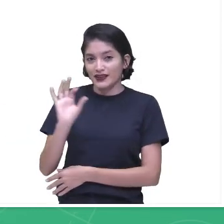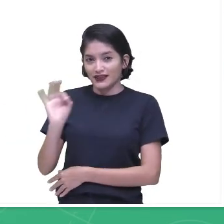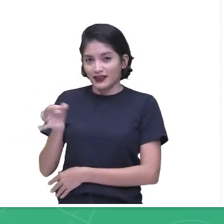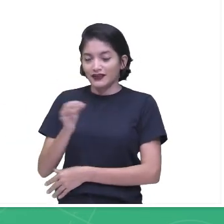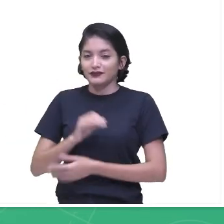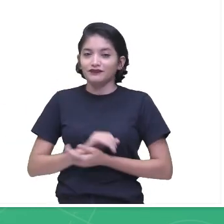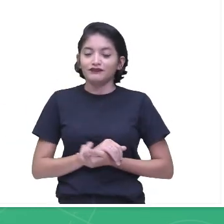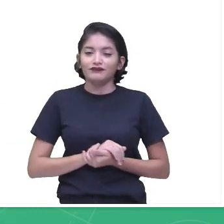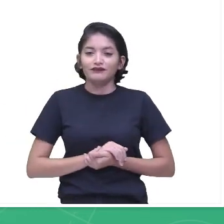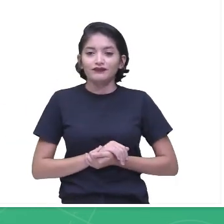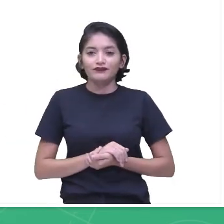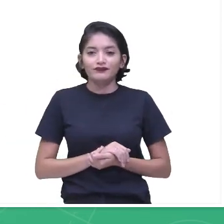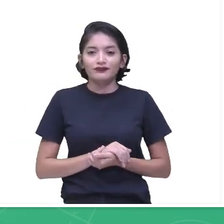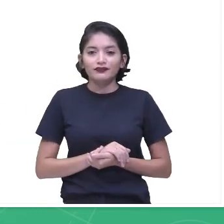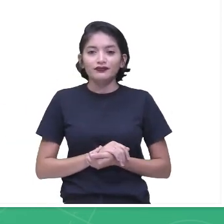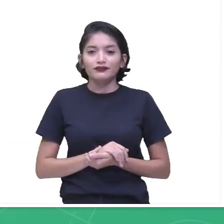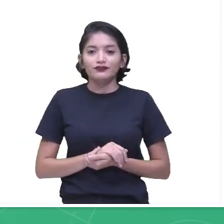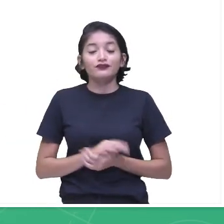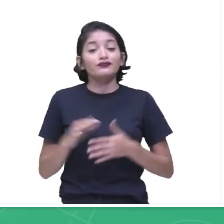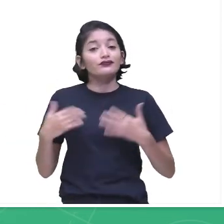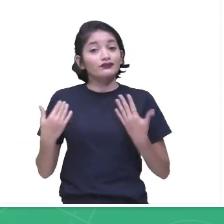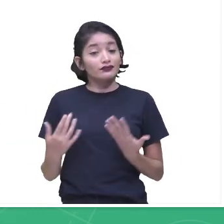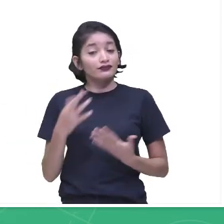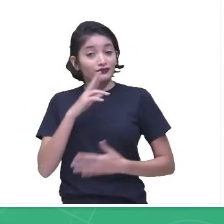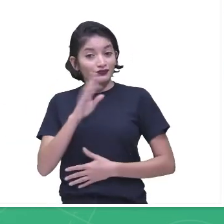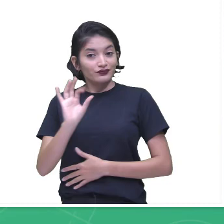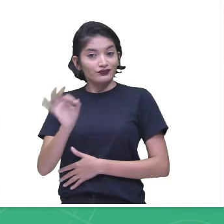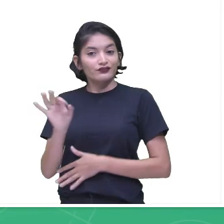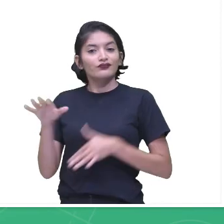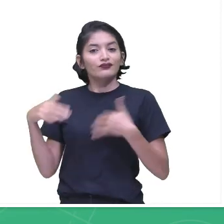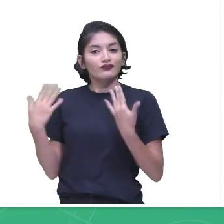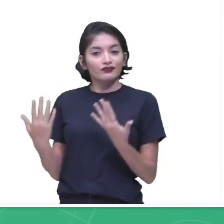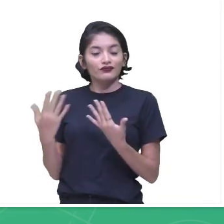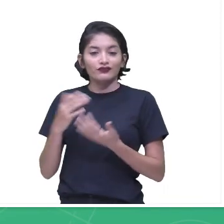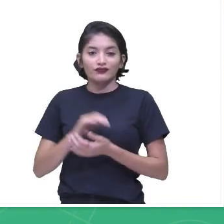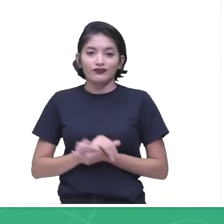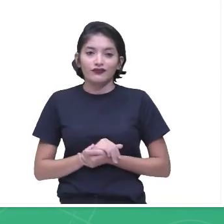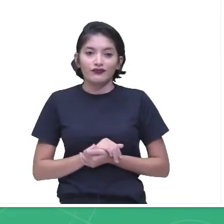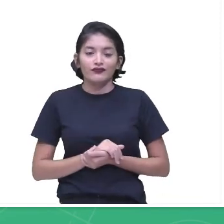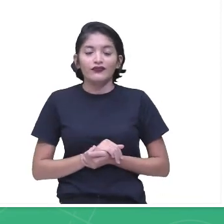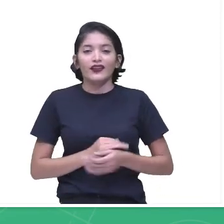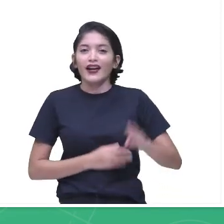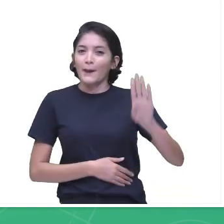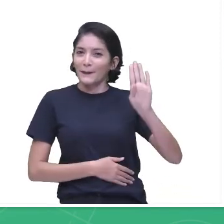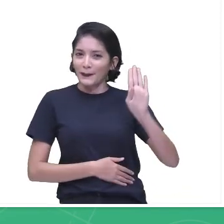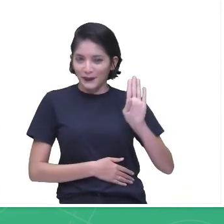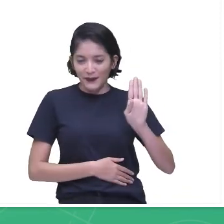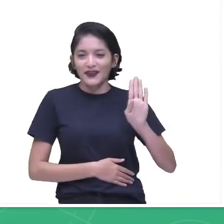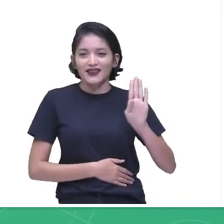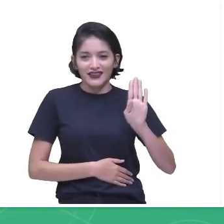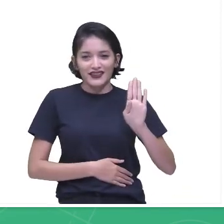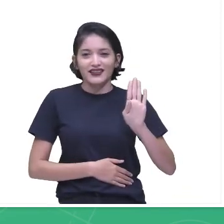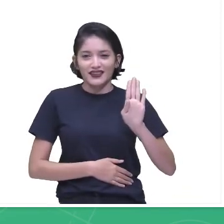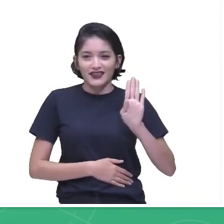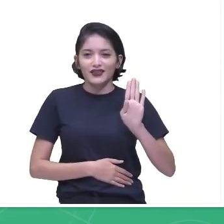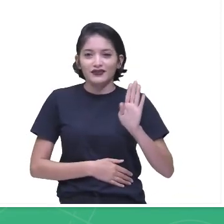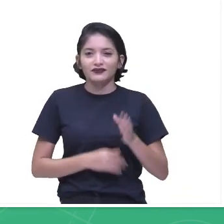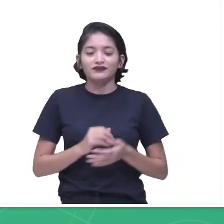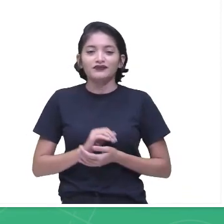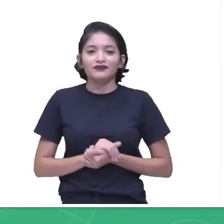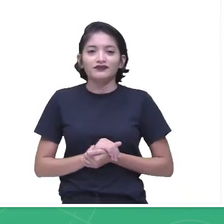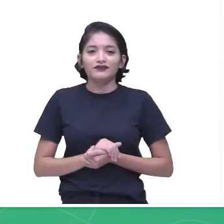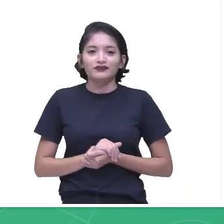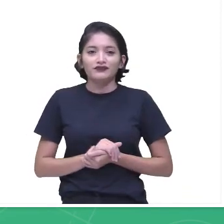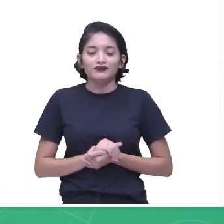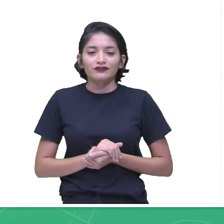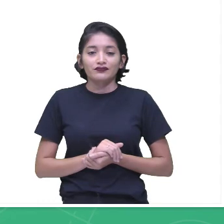gabarito, certo? Então, o gabarito diz que a resposta correta é, então, a letra B. Volta lá,